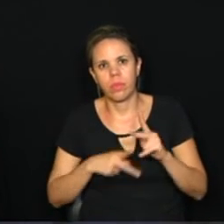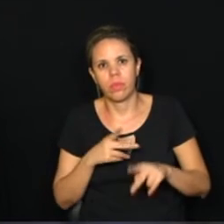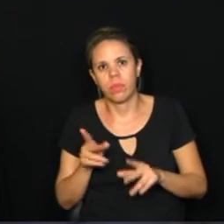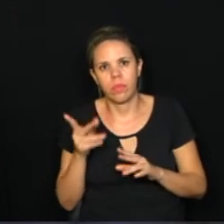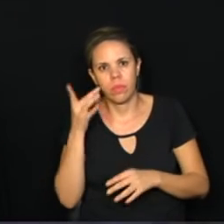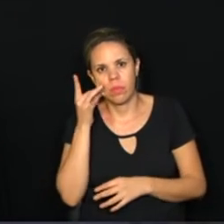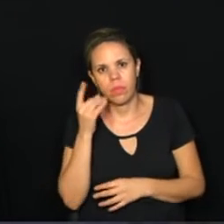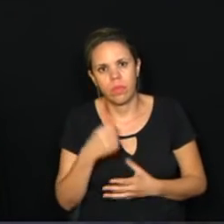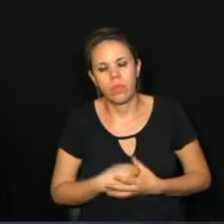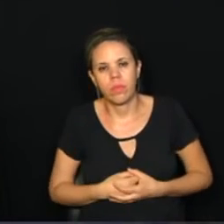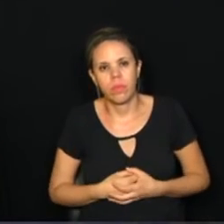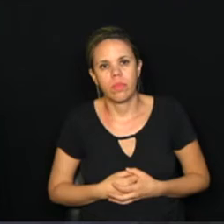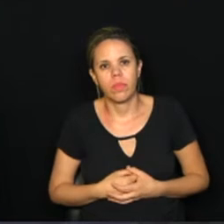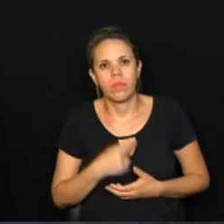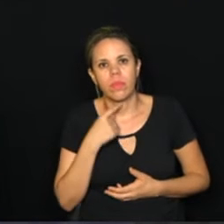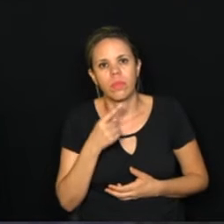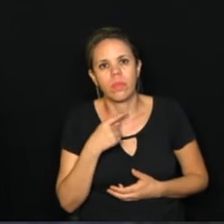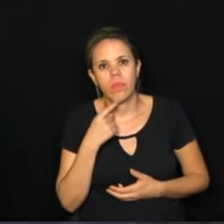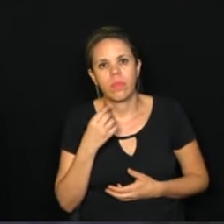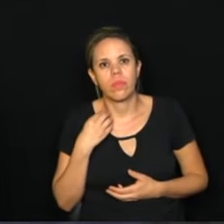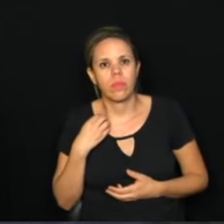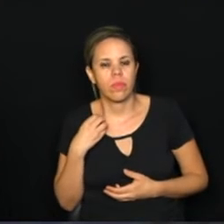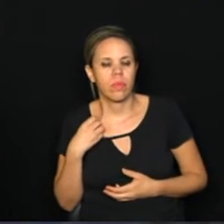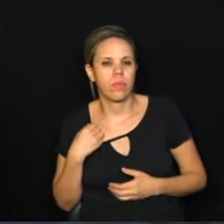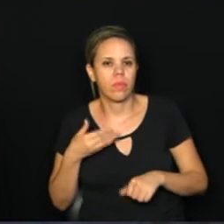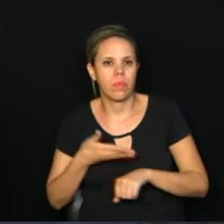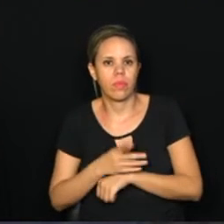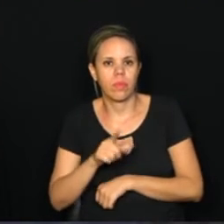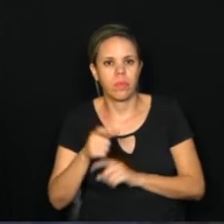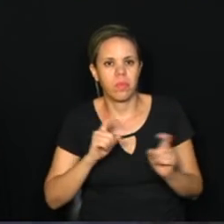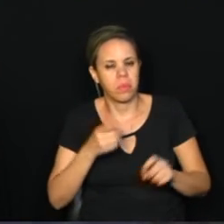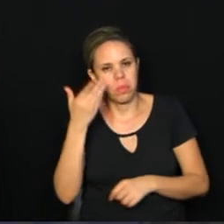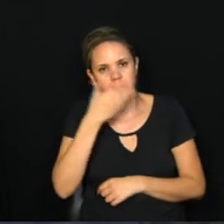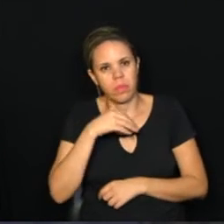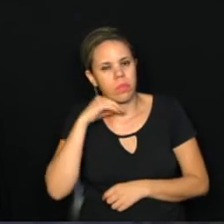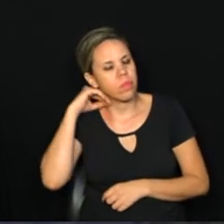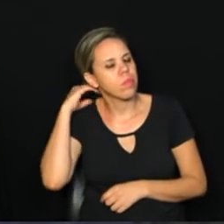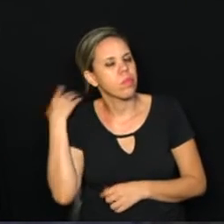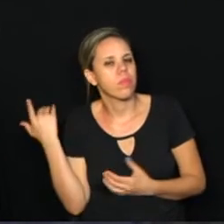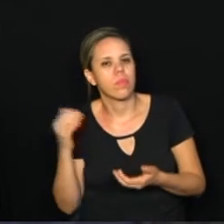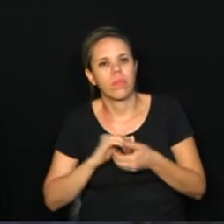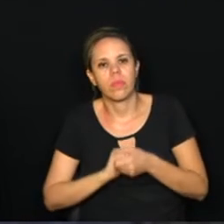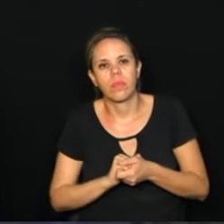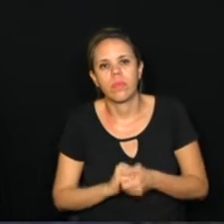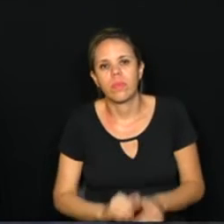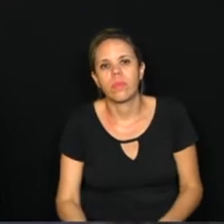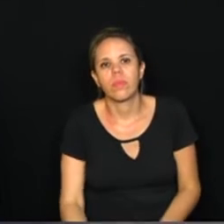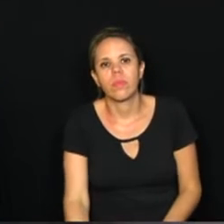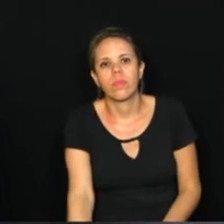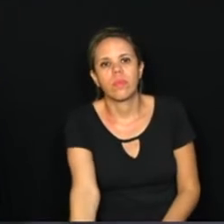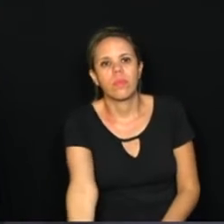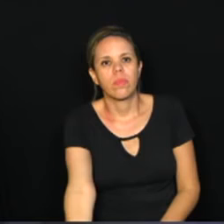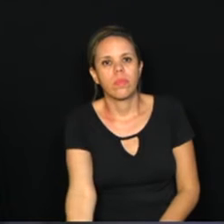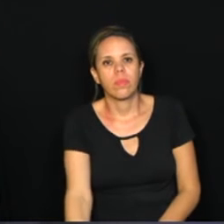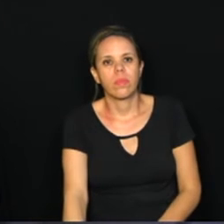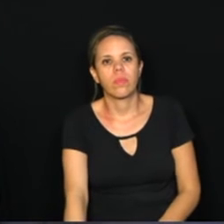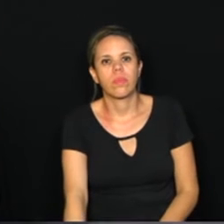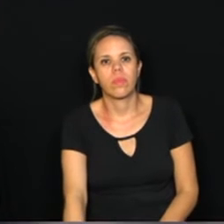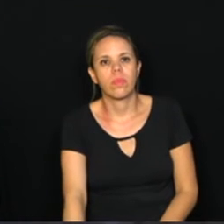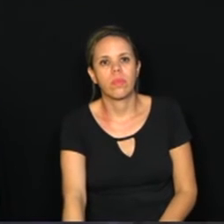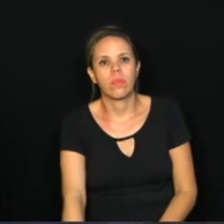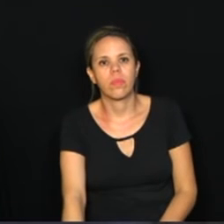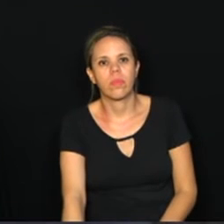presente. A minha dúvida seria... O Francisco entrou na reunião, eu nem vi, mas eu quero cumprimentá-lo aí. Tá bom. Vai lá,